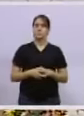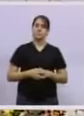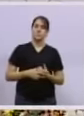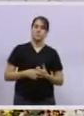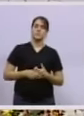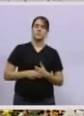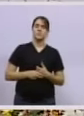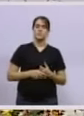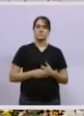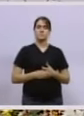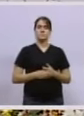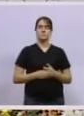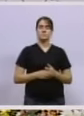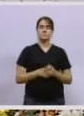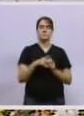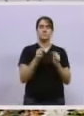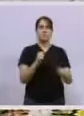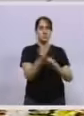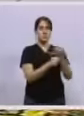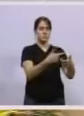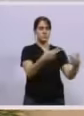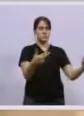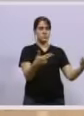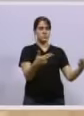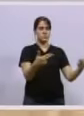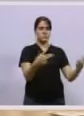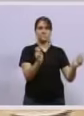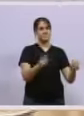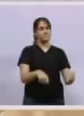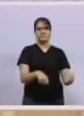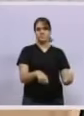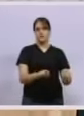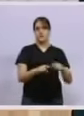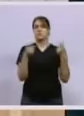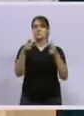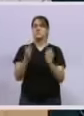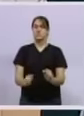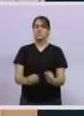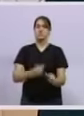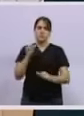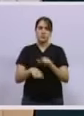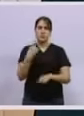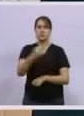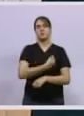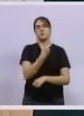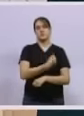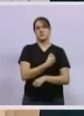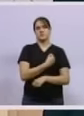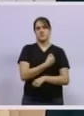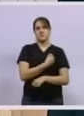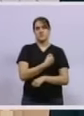fatos? Você tem como modificar o que lhe fez sofrer? Mas você pode modificar a sua vida a partir do que lhe fez